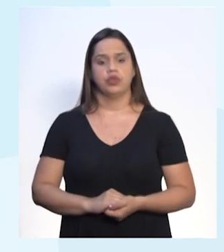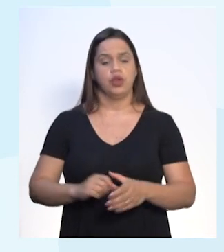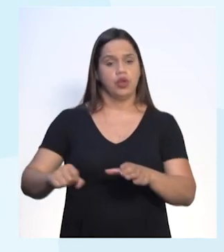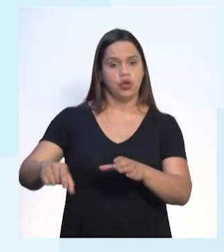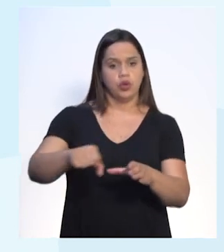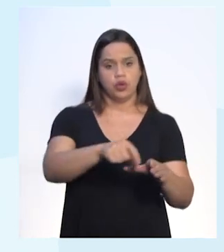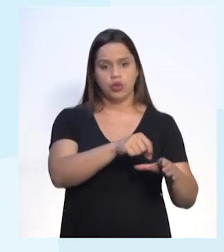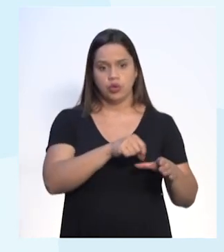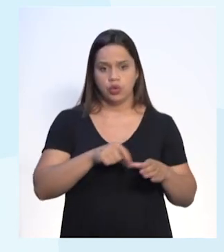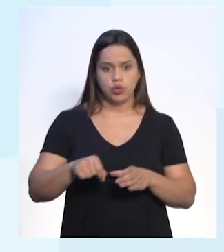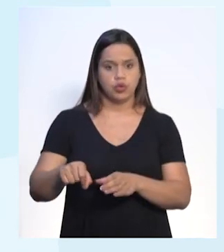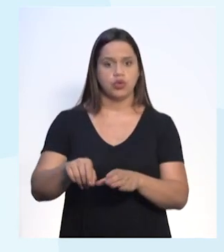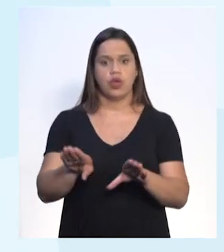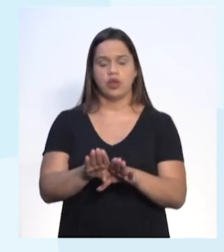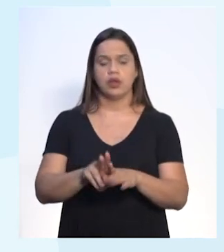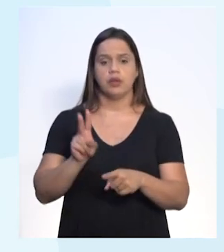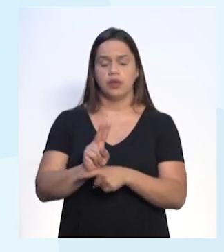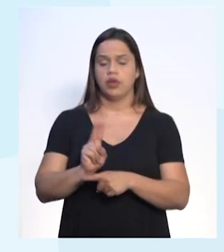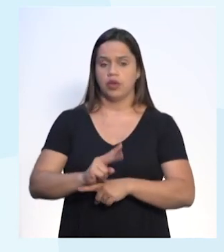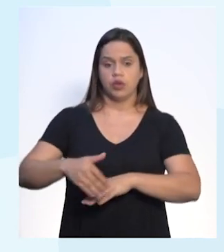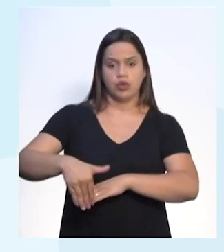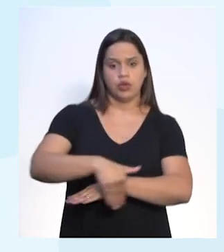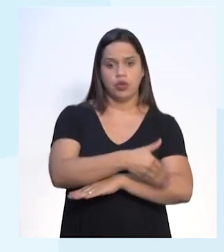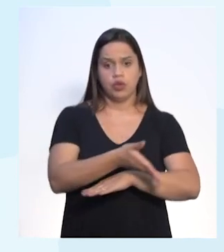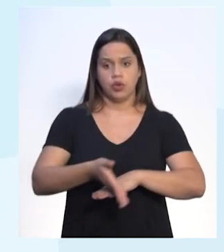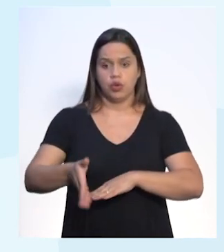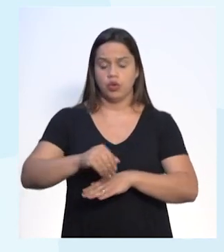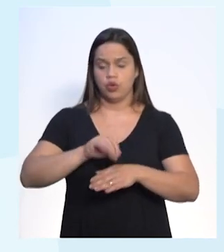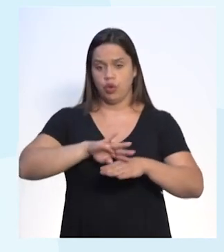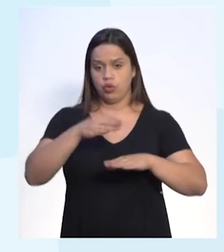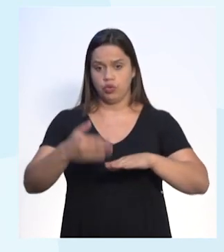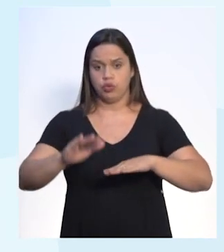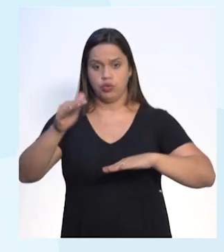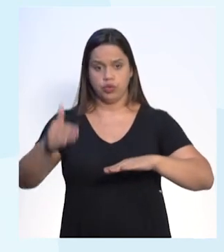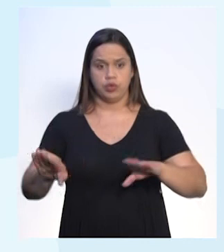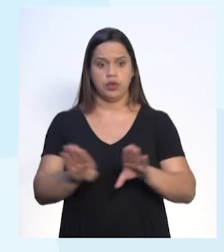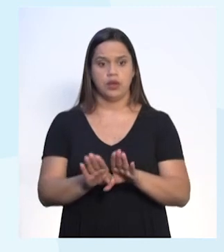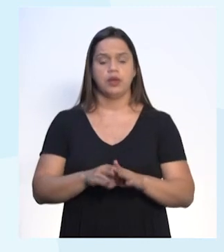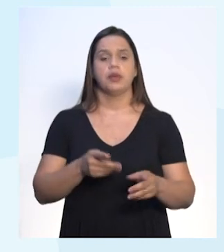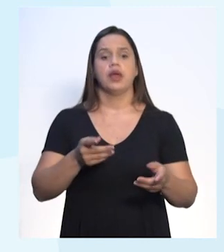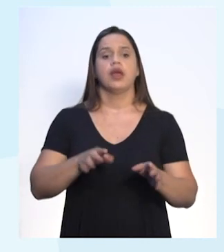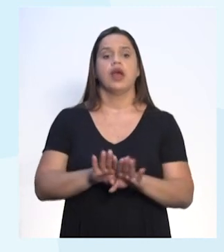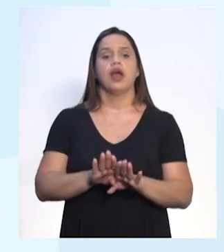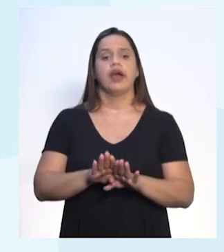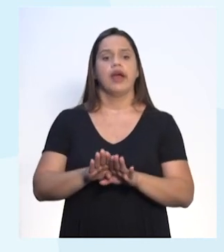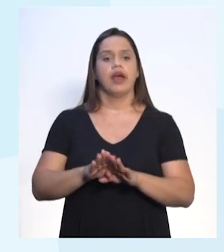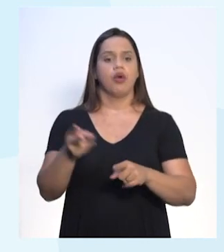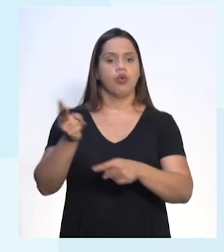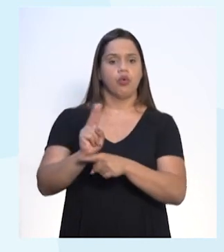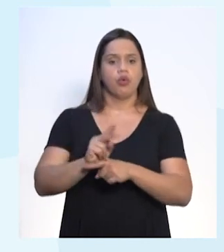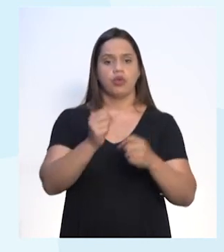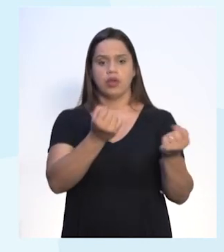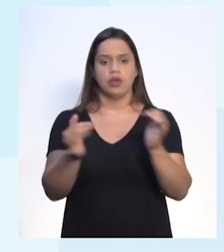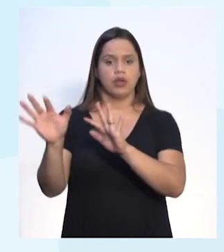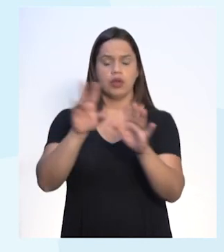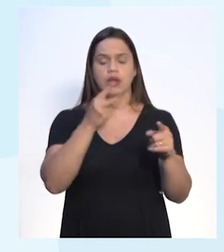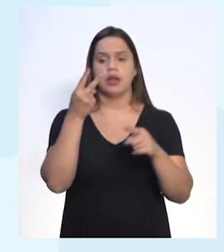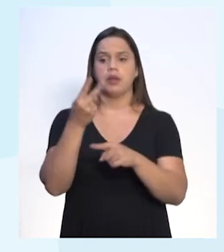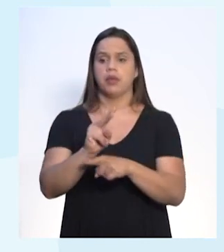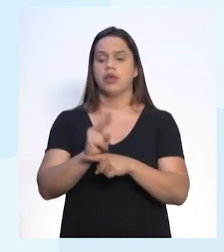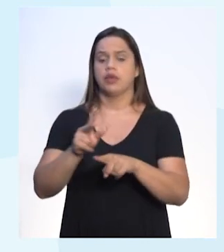dos solos e estabilidade das encostas, o relevo, equilíbrio climático e manutenção da qualidade do